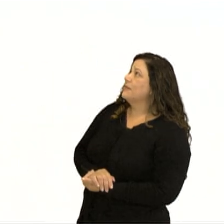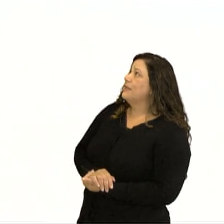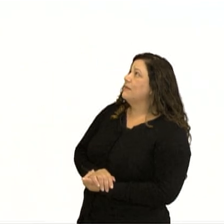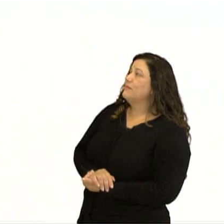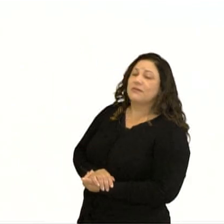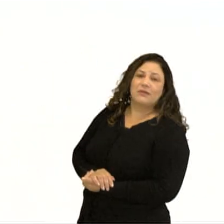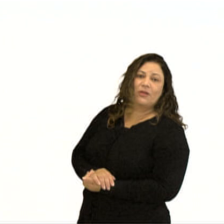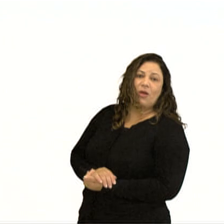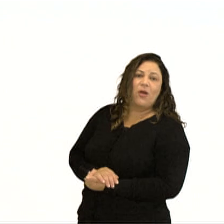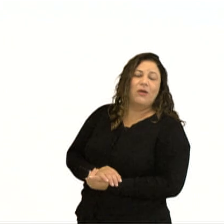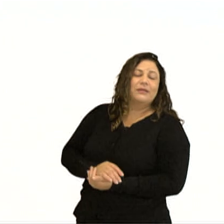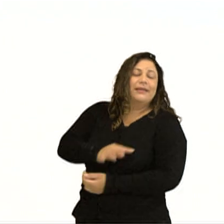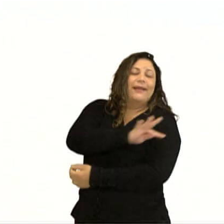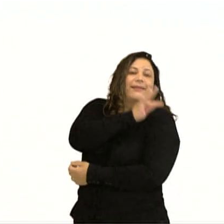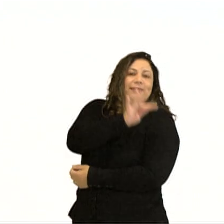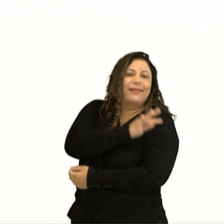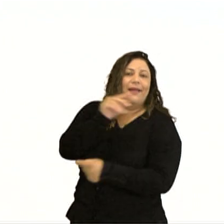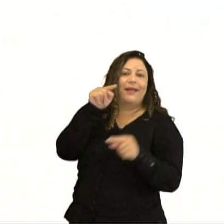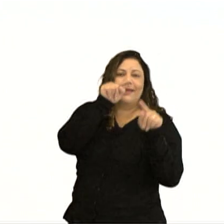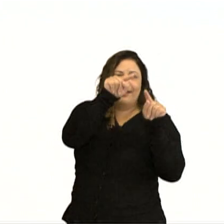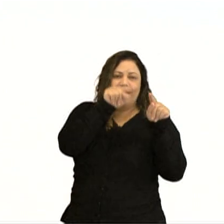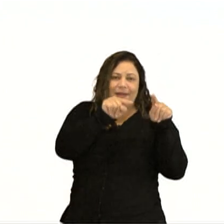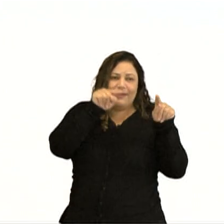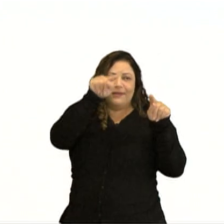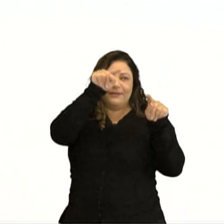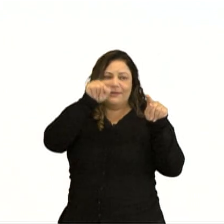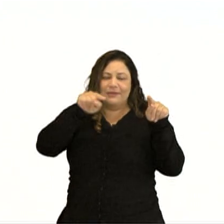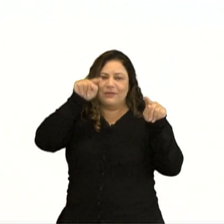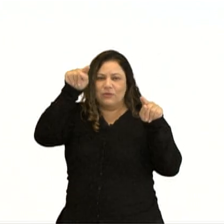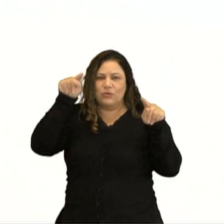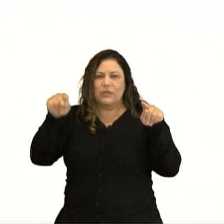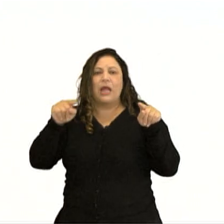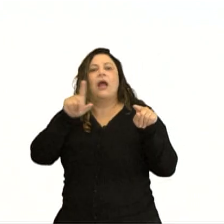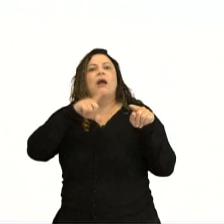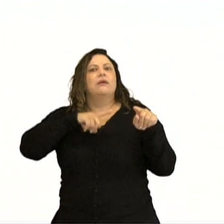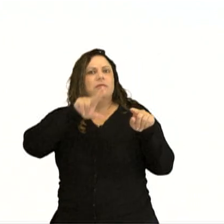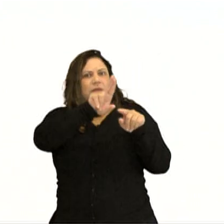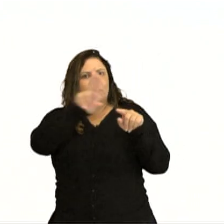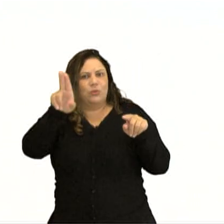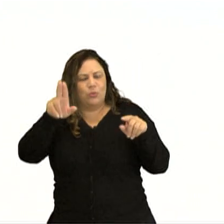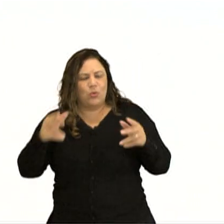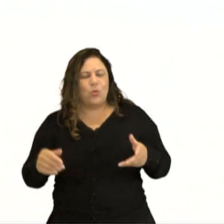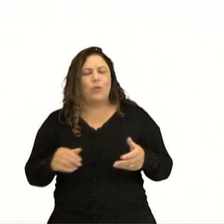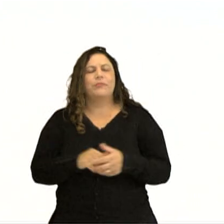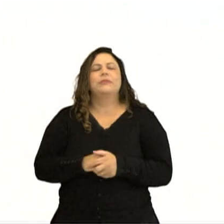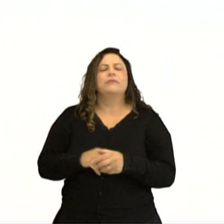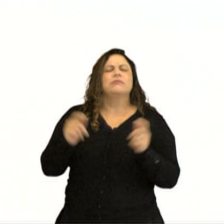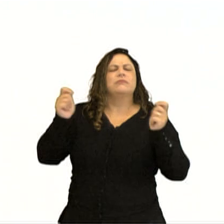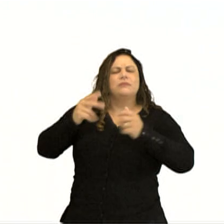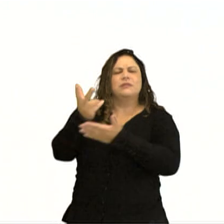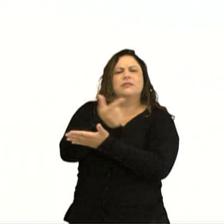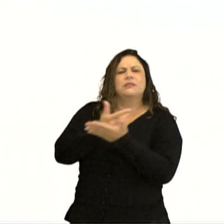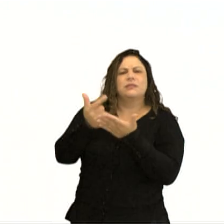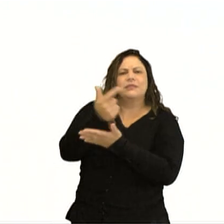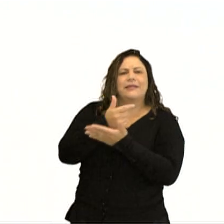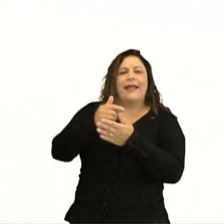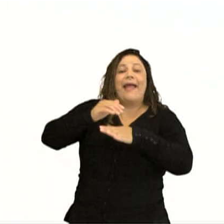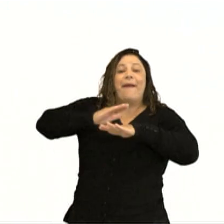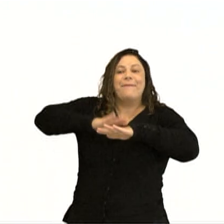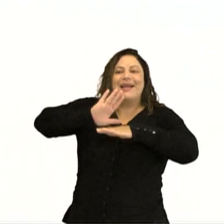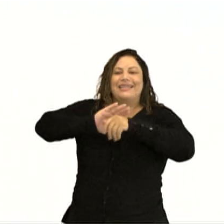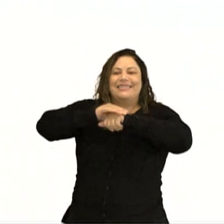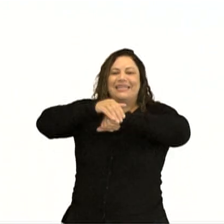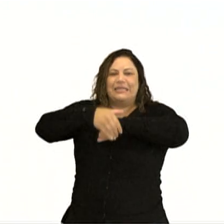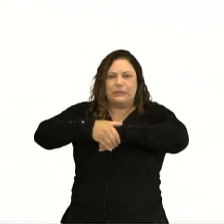Na técnica do ponto, e eu já te digo que essa técnica tem um nome, quando você quer que o desenho represente um lado mais